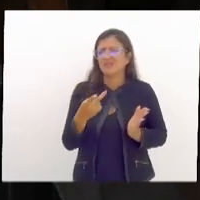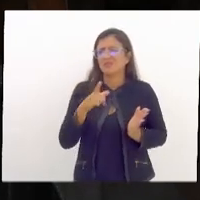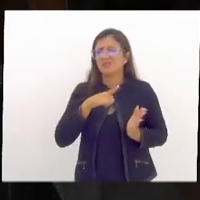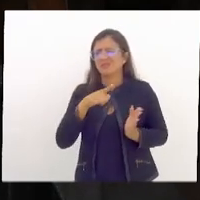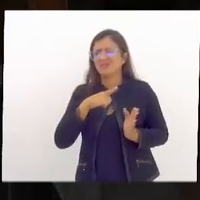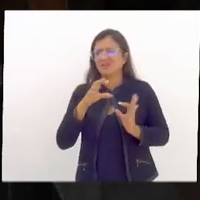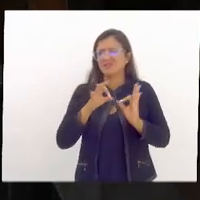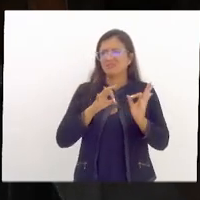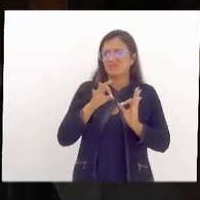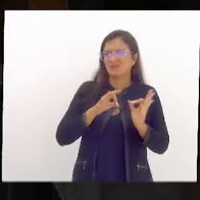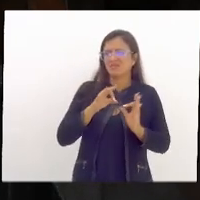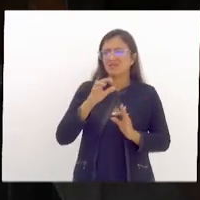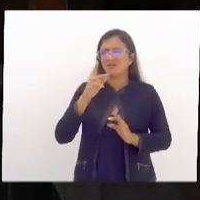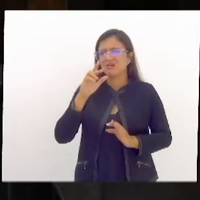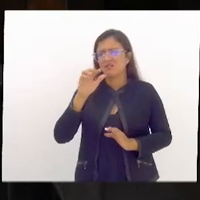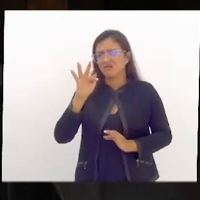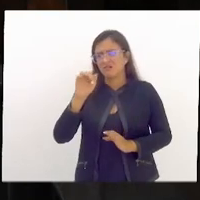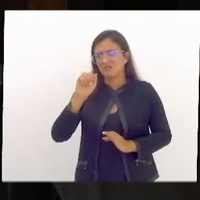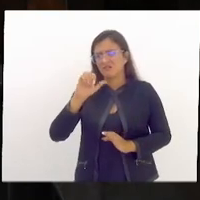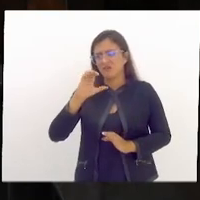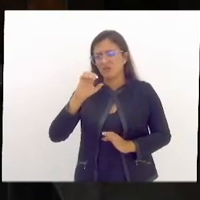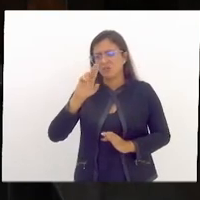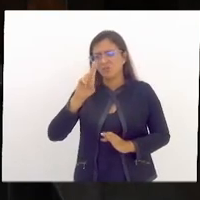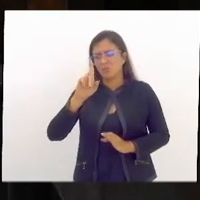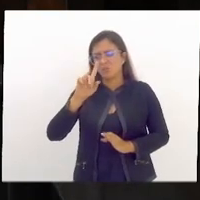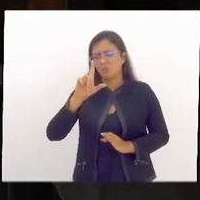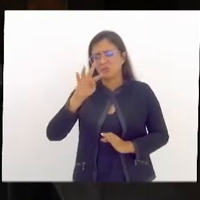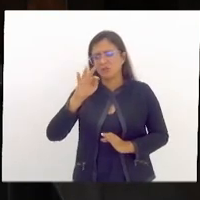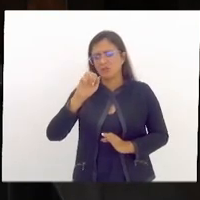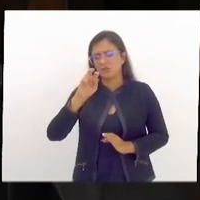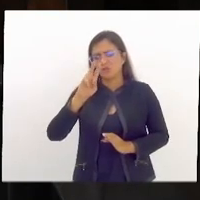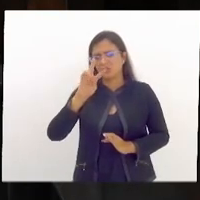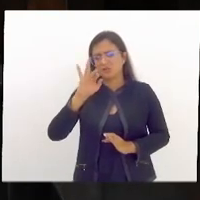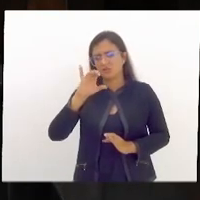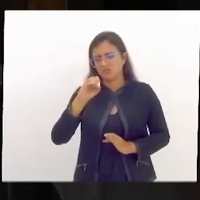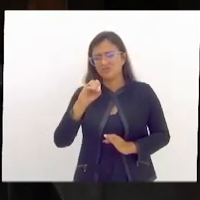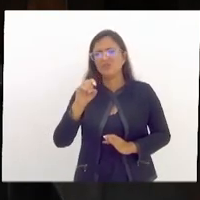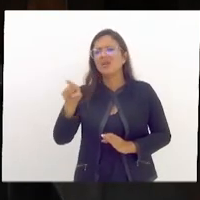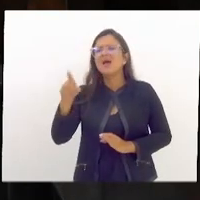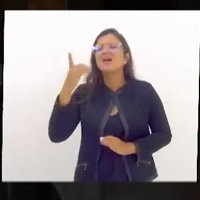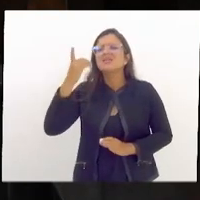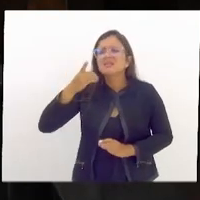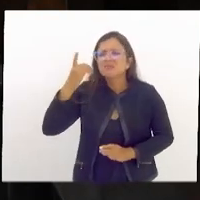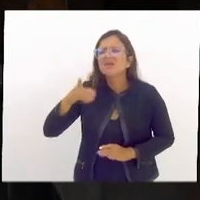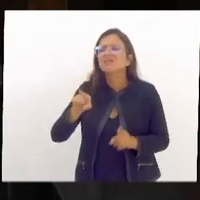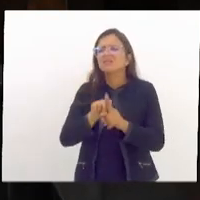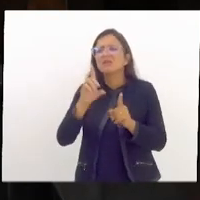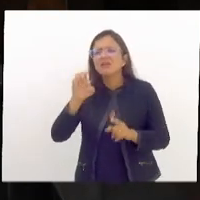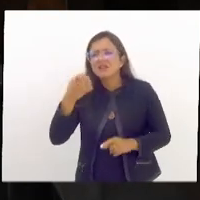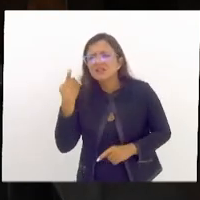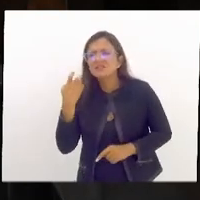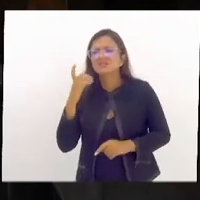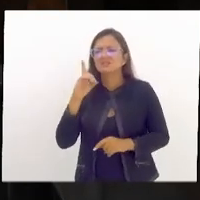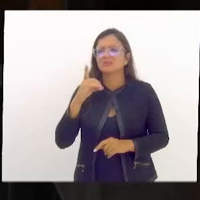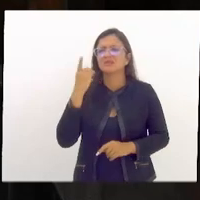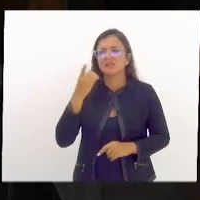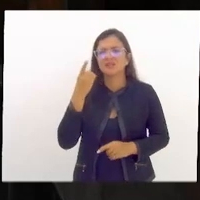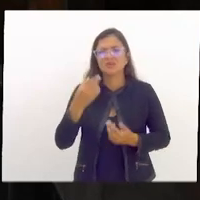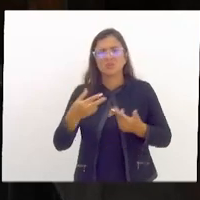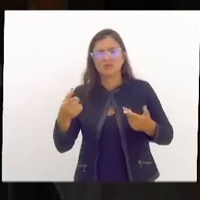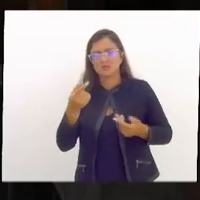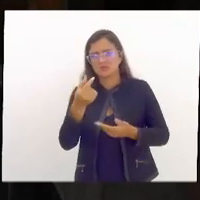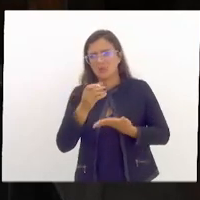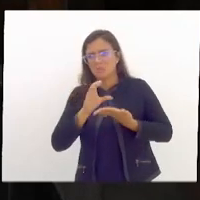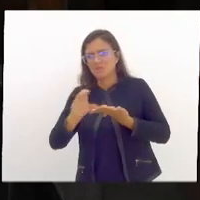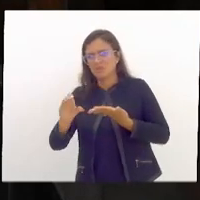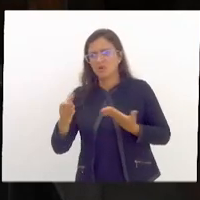facultativo, contributivo e suplementar para deputados e ex-deputados no Estado do Rio de Janeiro.